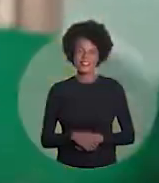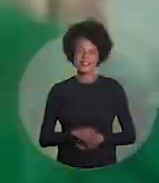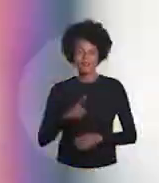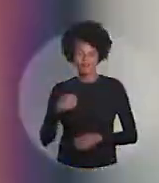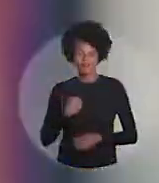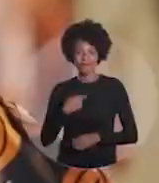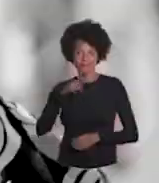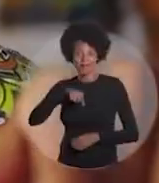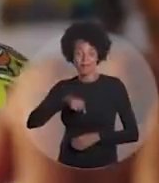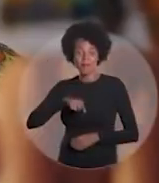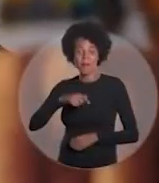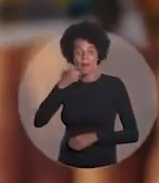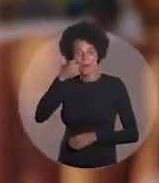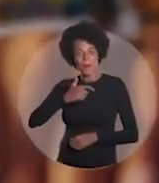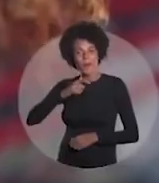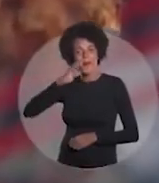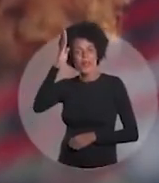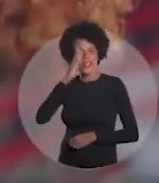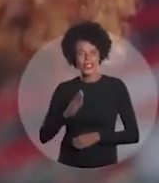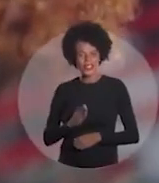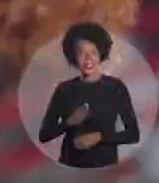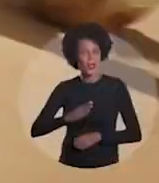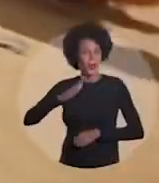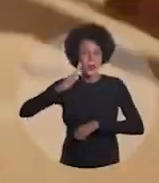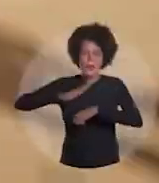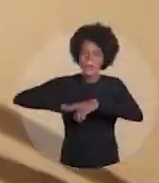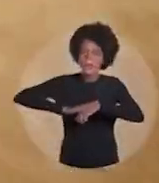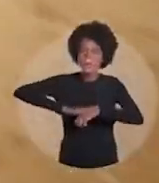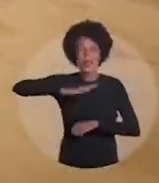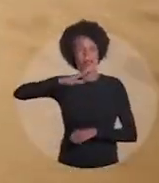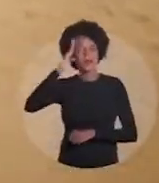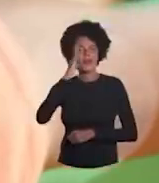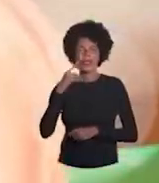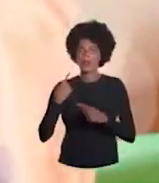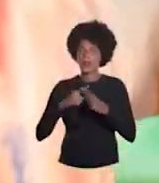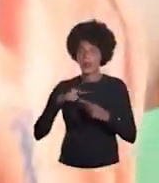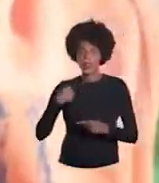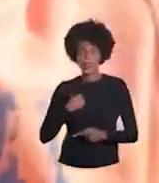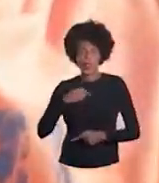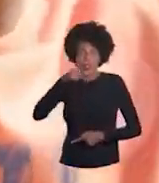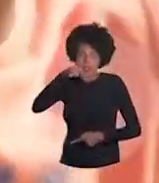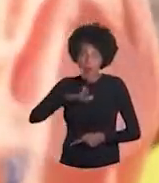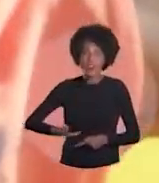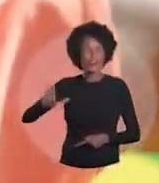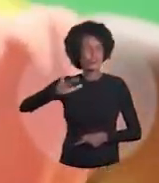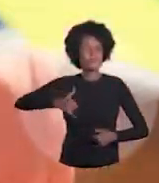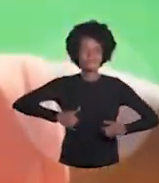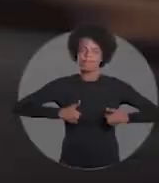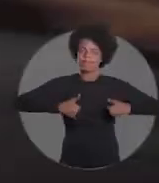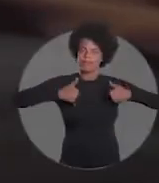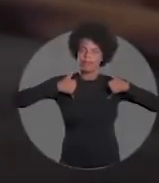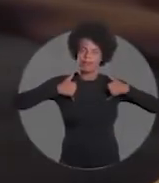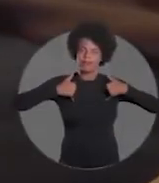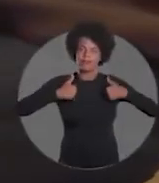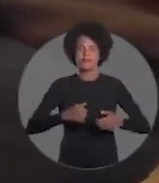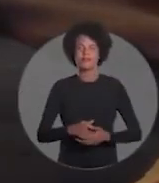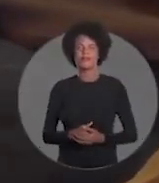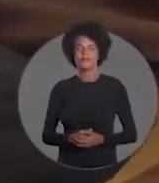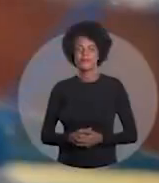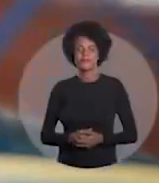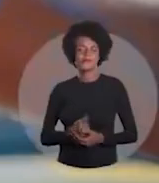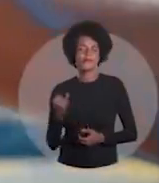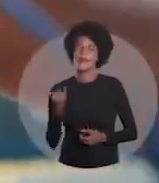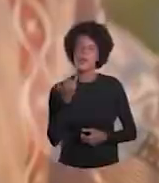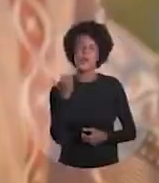Somos brasileiros. Somos mais brasileiros ainda, porque somos nordestinos com muito orgulho.